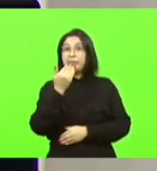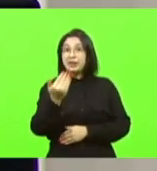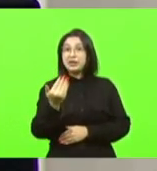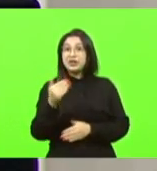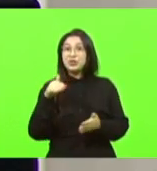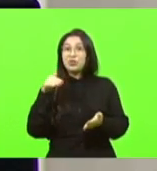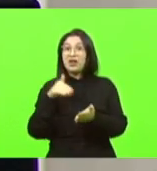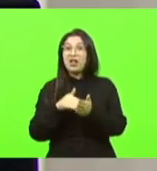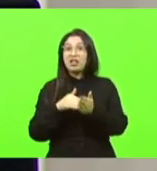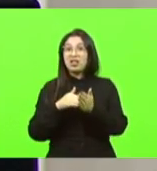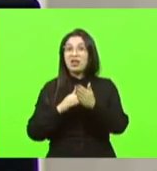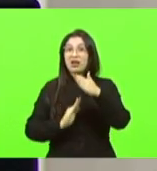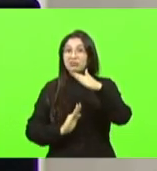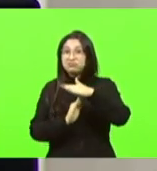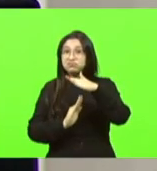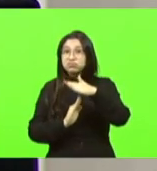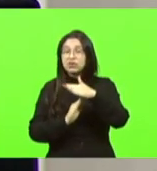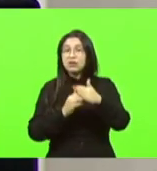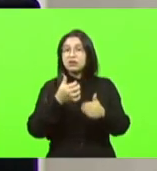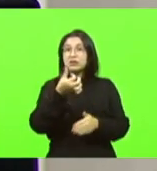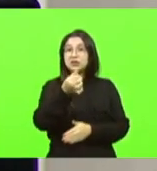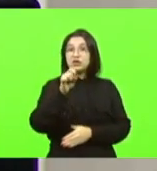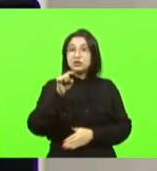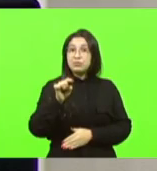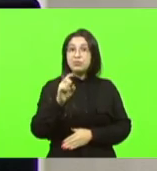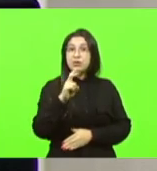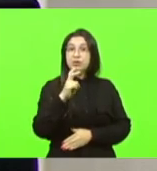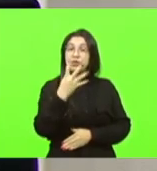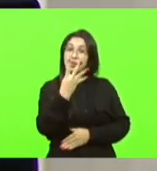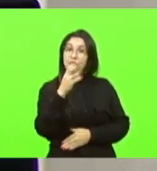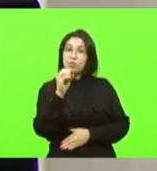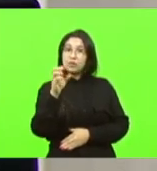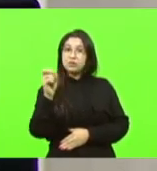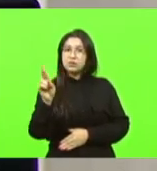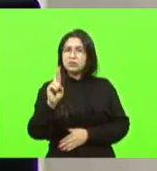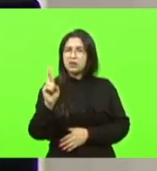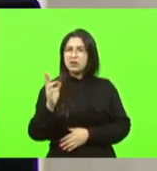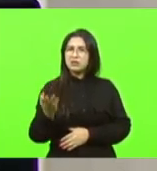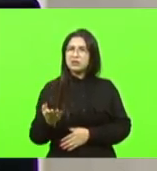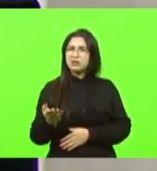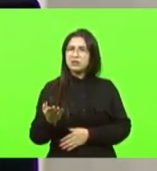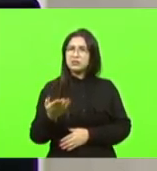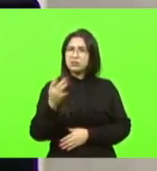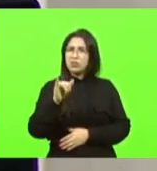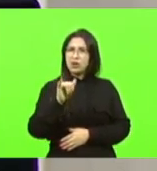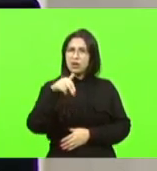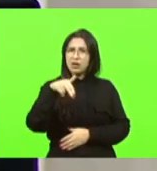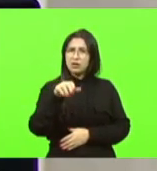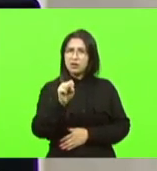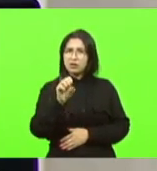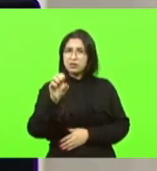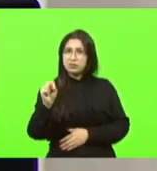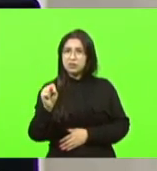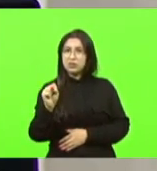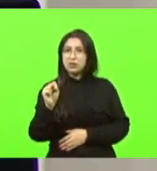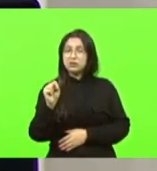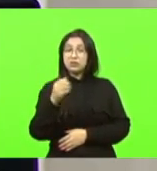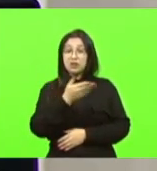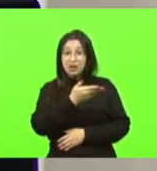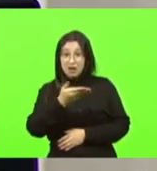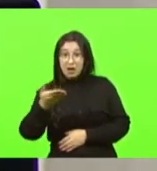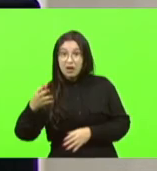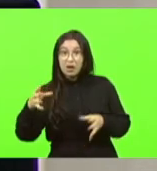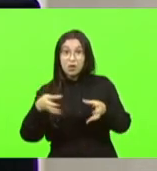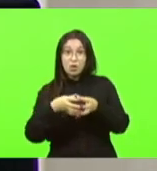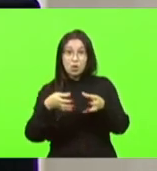teto são 6.400 reais o teto do INSS são aqueles e aquelas que